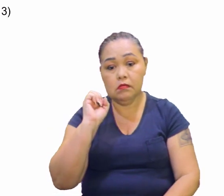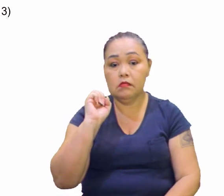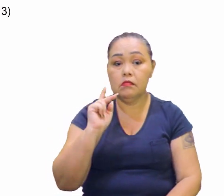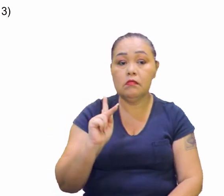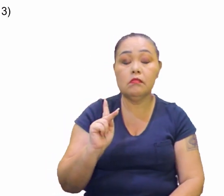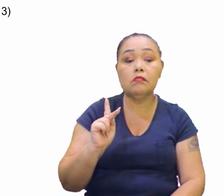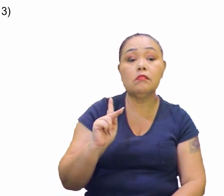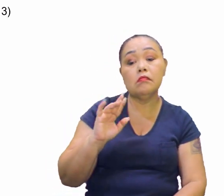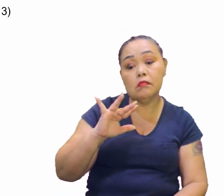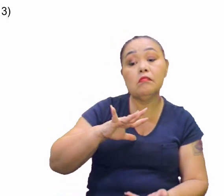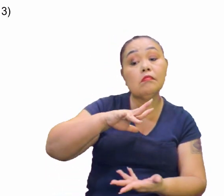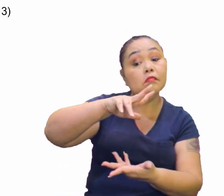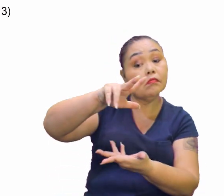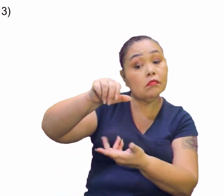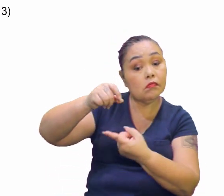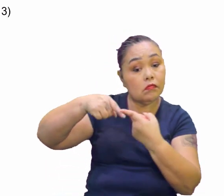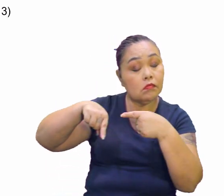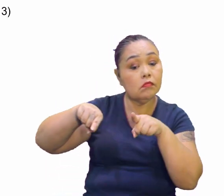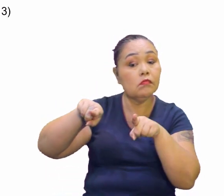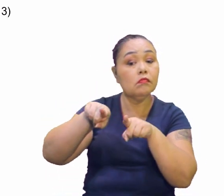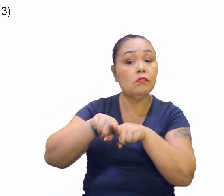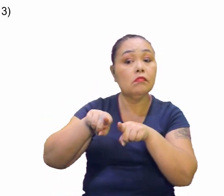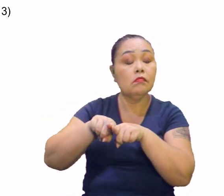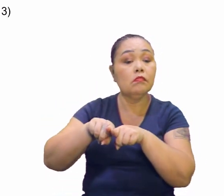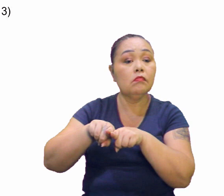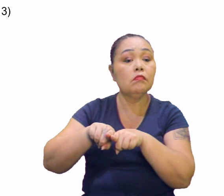ok? E do mundo, né?